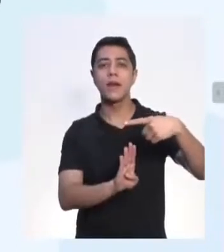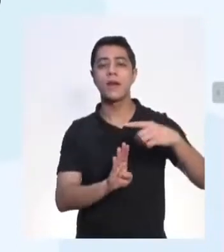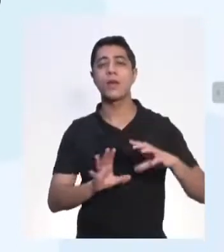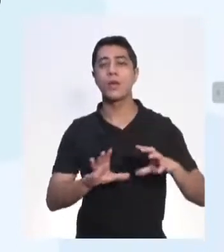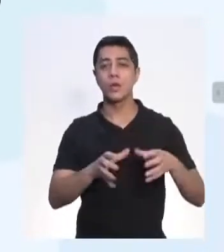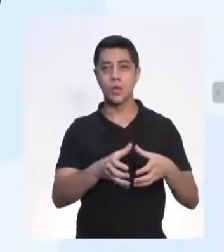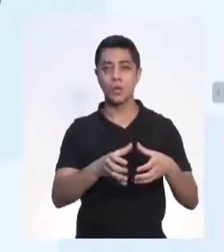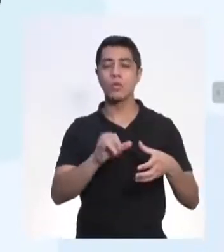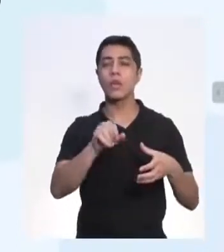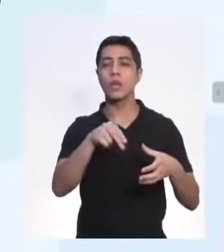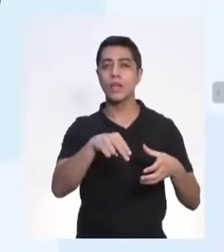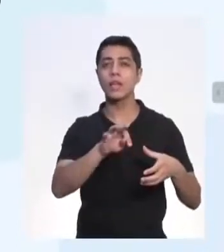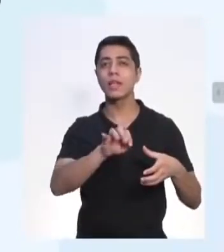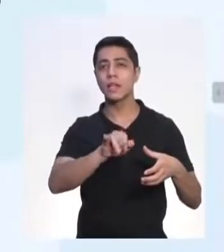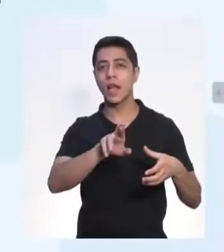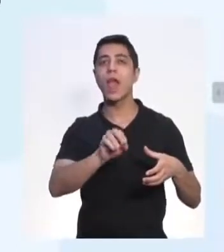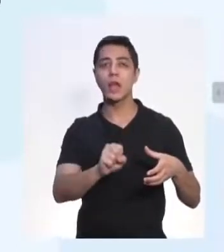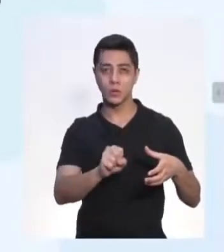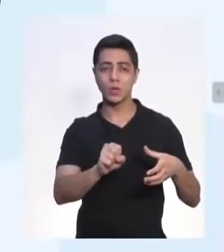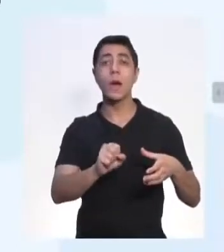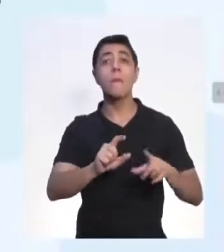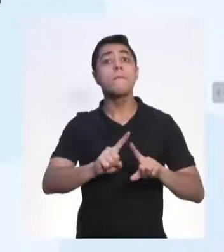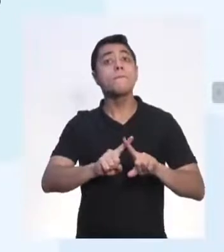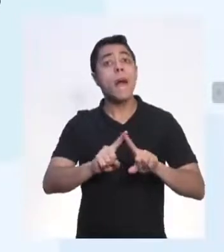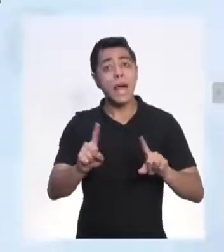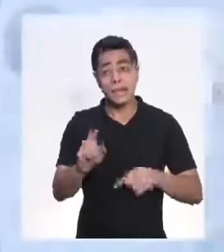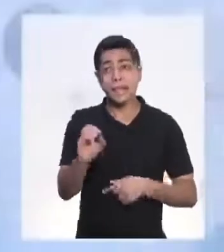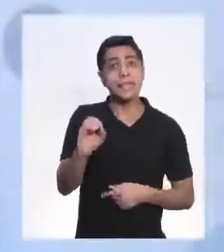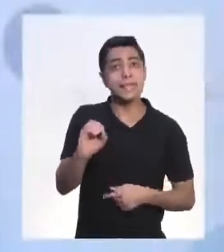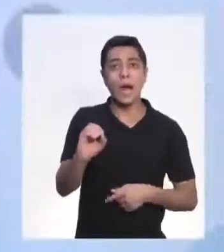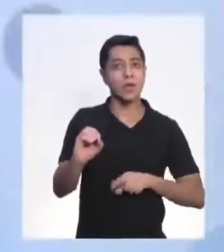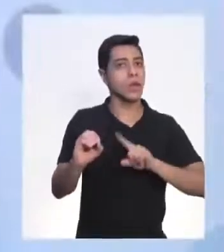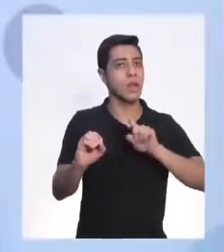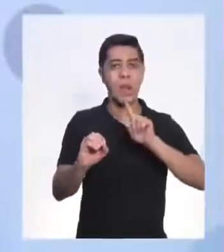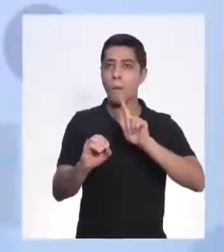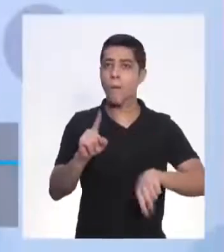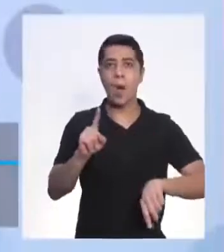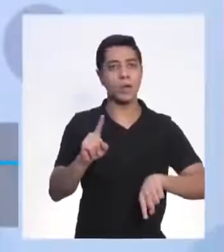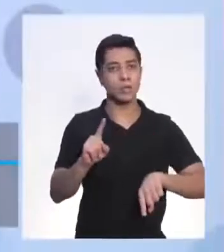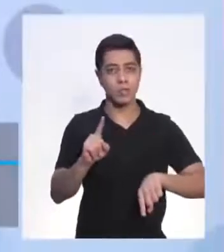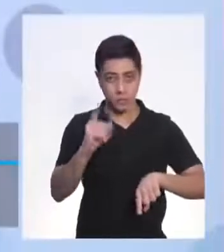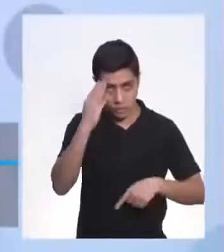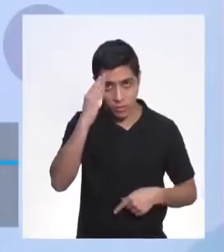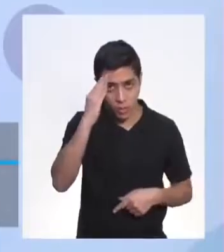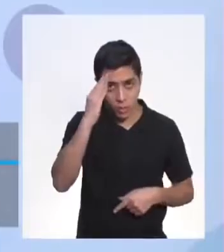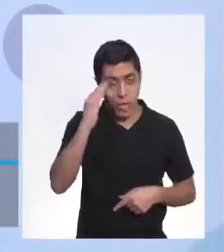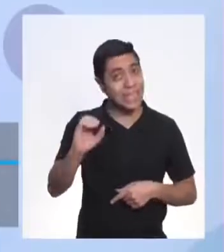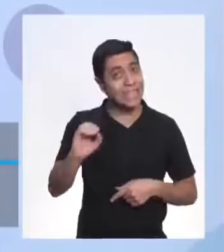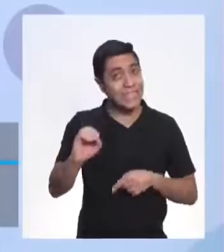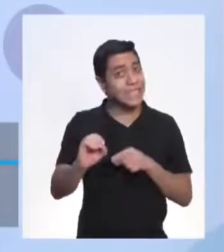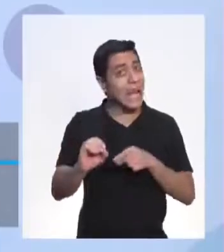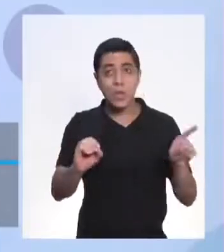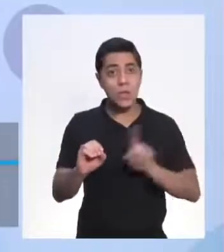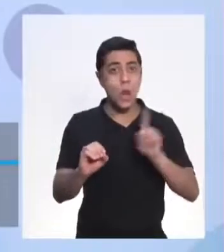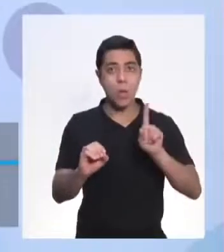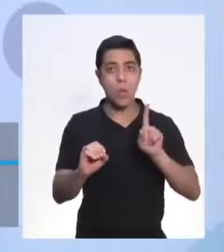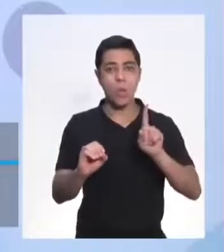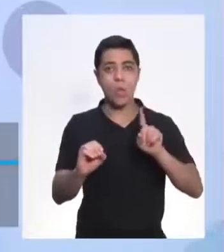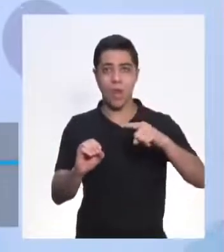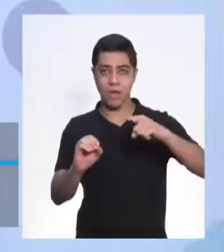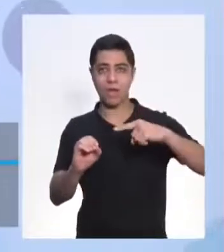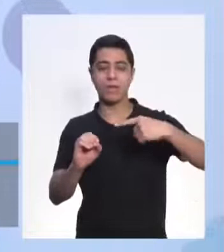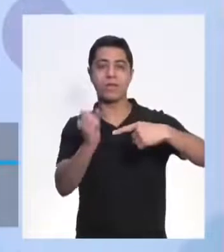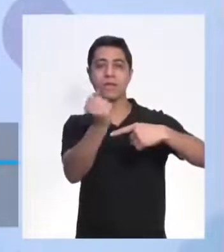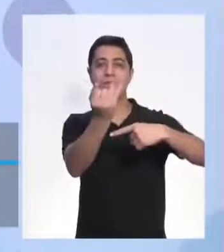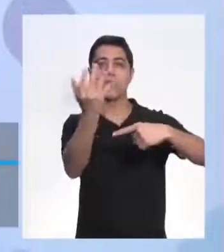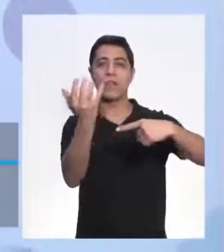o zero. Não existe divisão por zero, certo? Então, é muito importante que você lembre que, quando